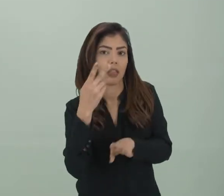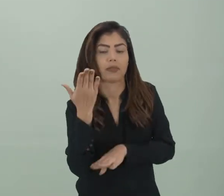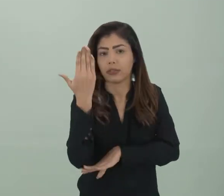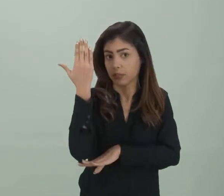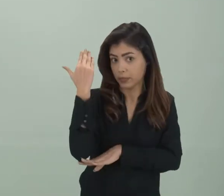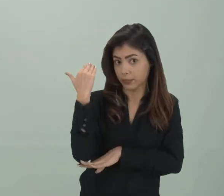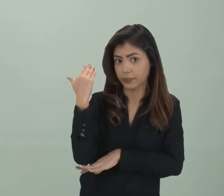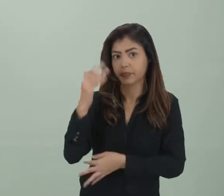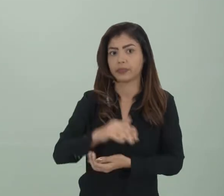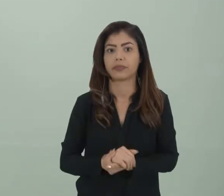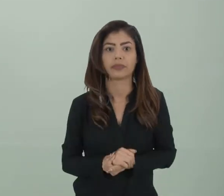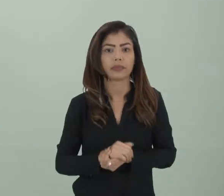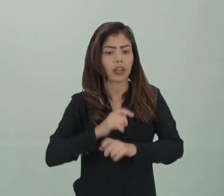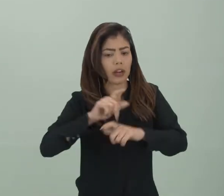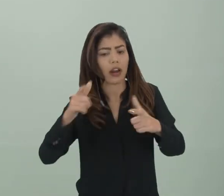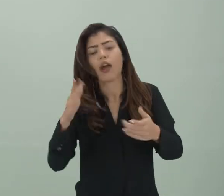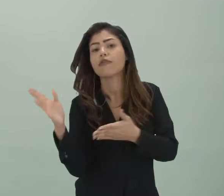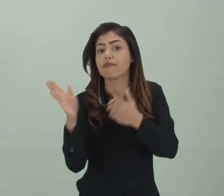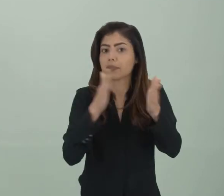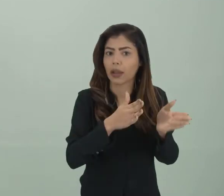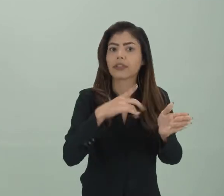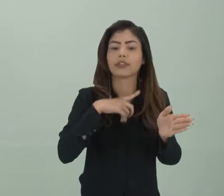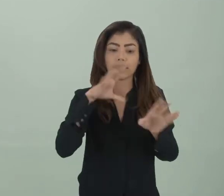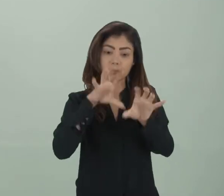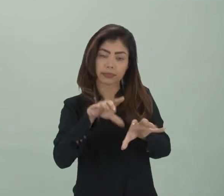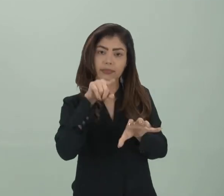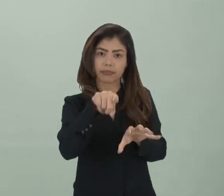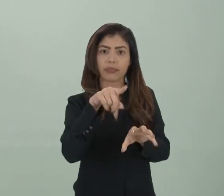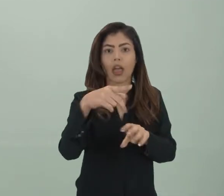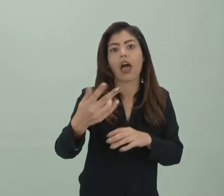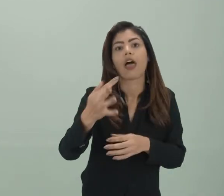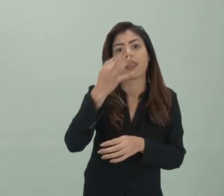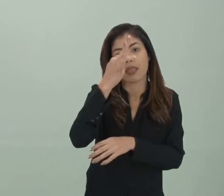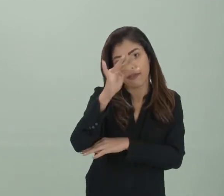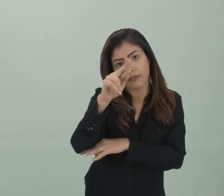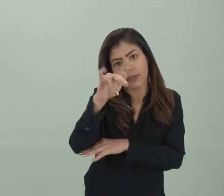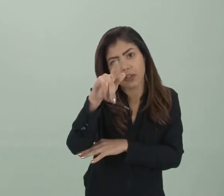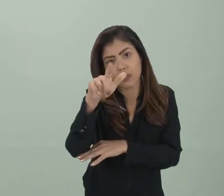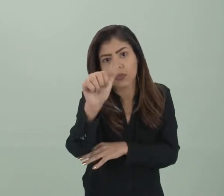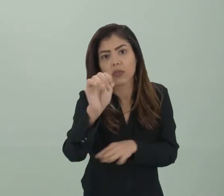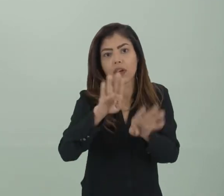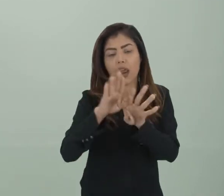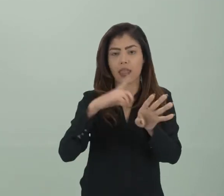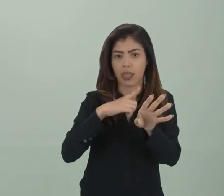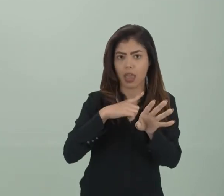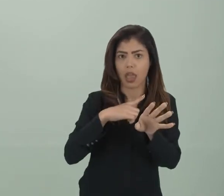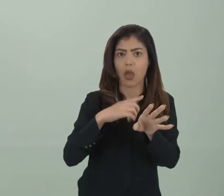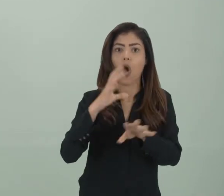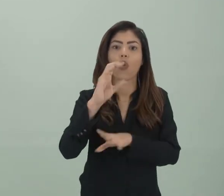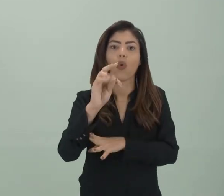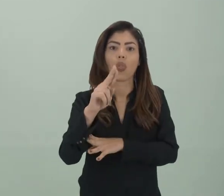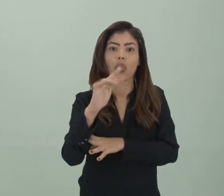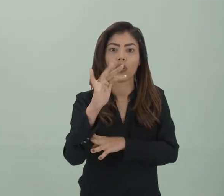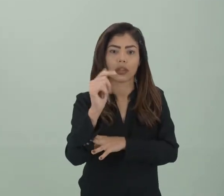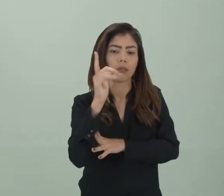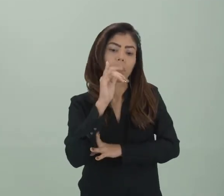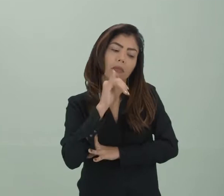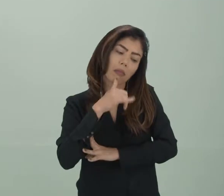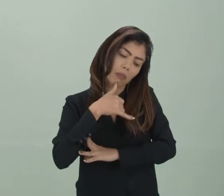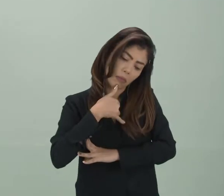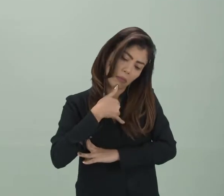classe anterior, grande parte das figuras de linguagem tem uma conotação